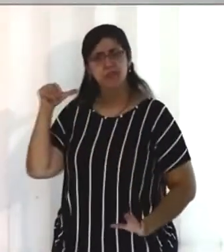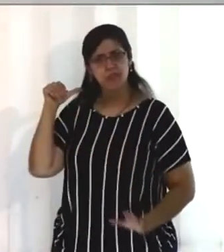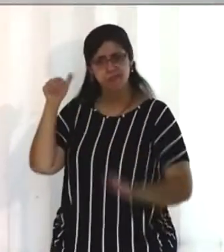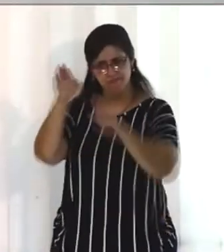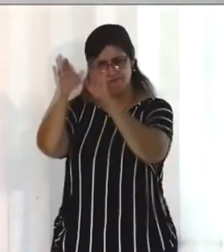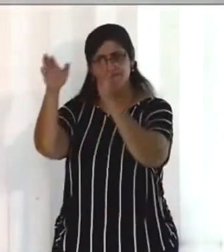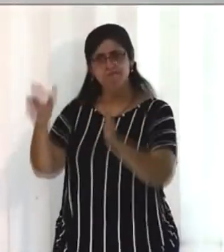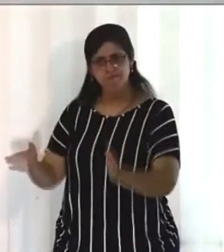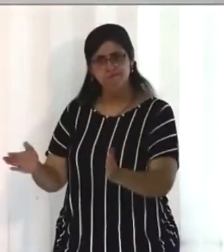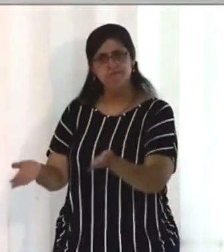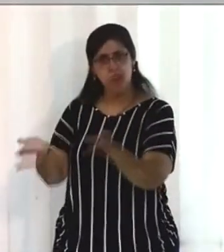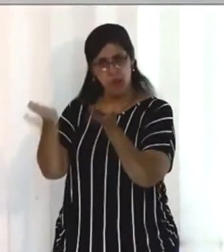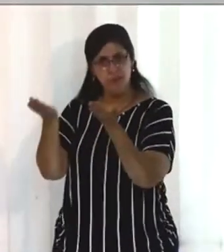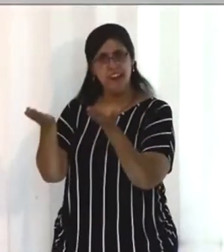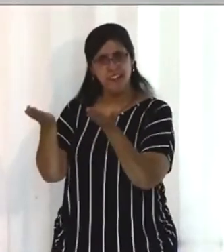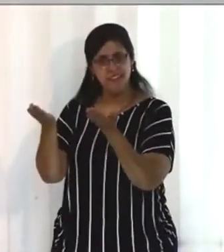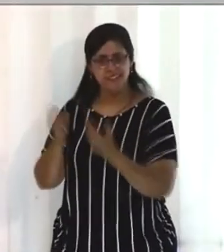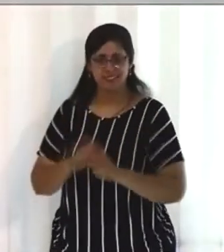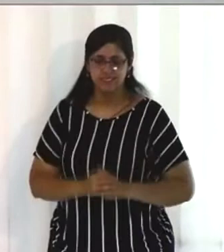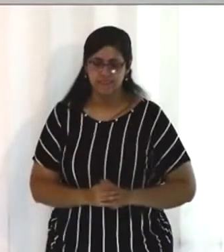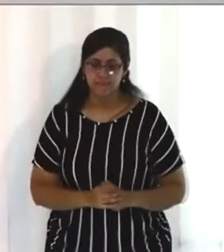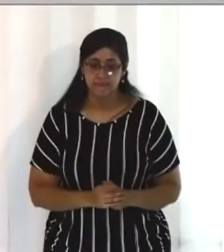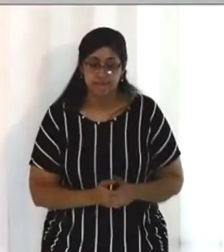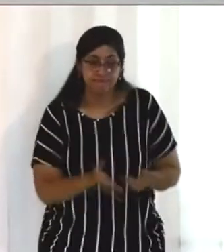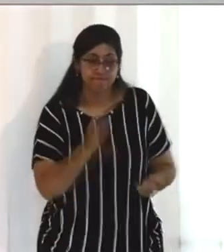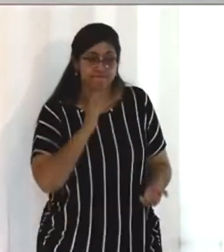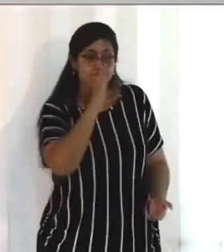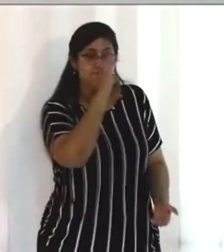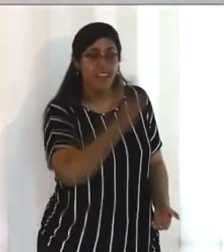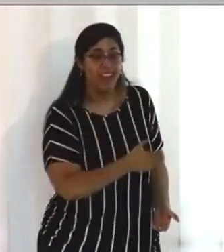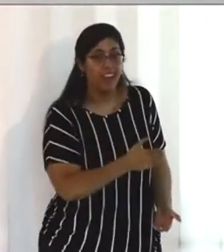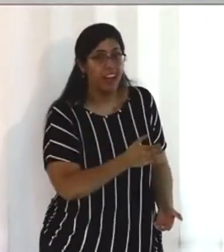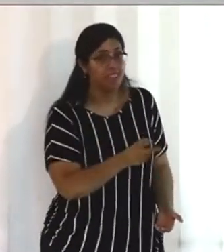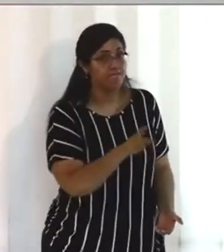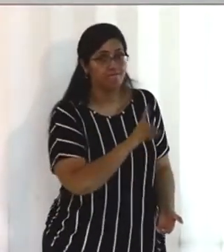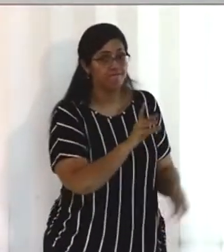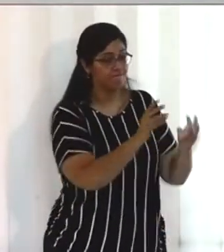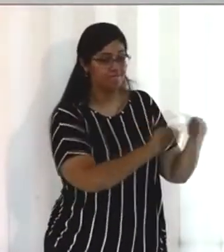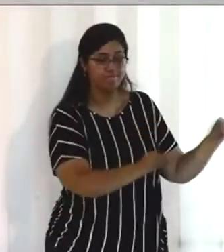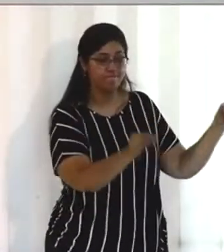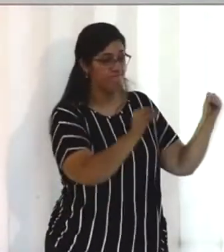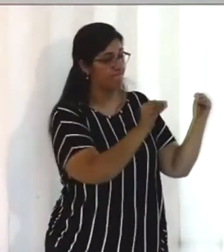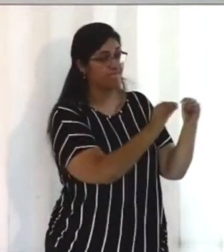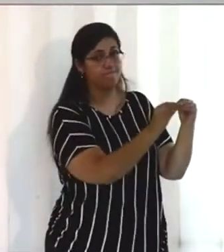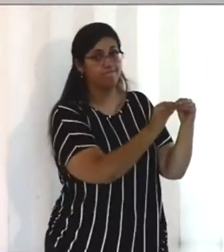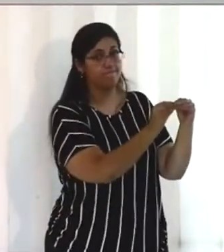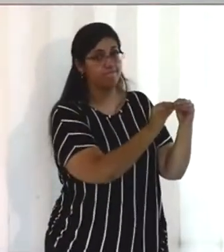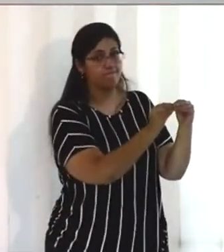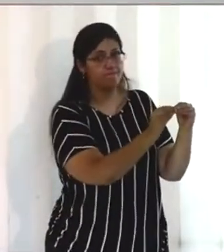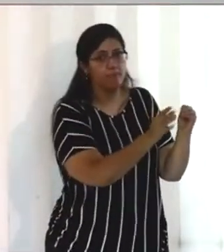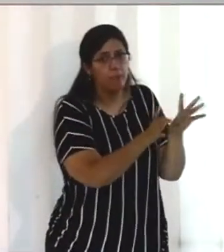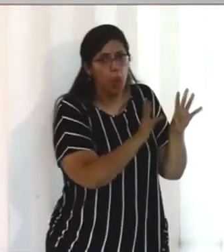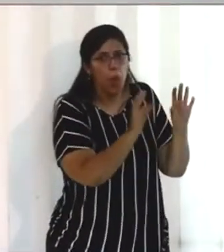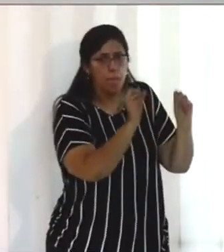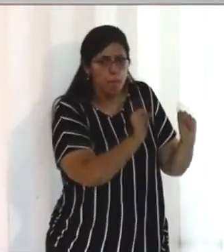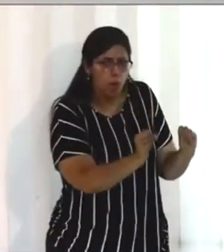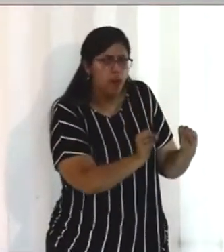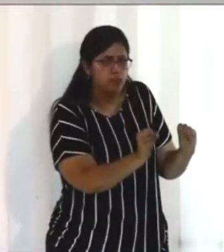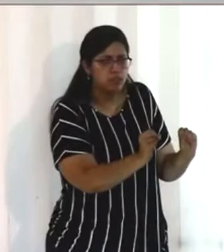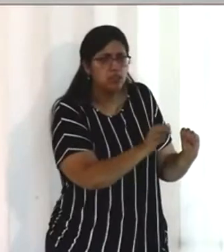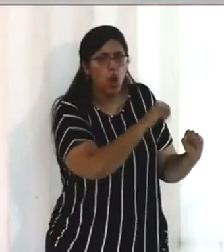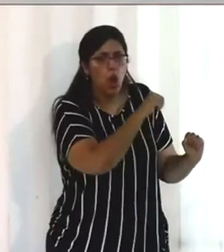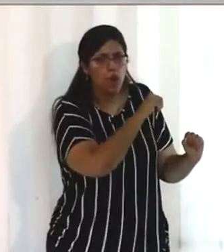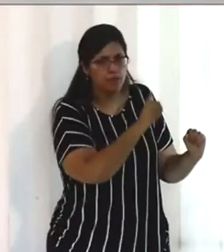que Caim. Olha, é muito provável que a oferta de Caim fosse excelente também,